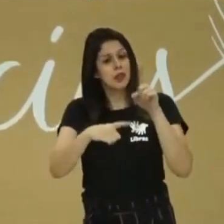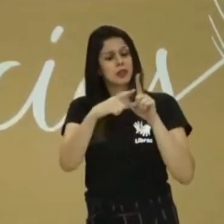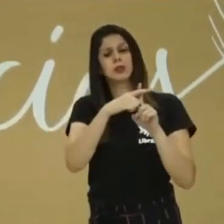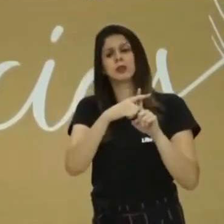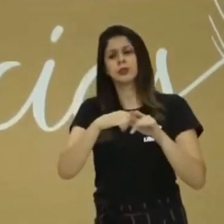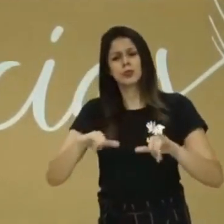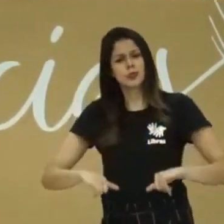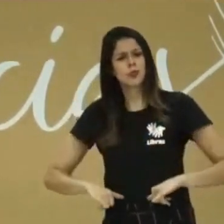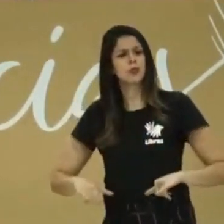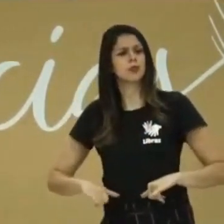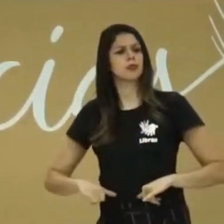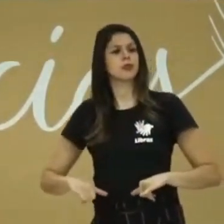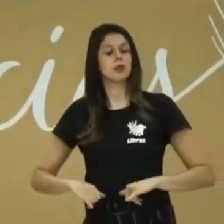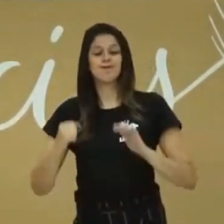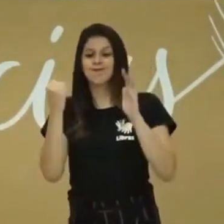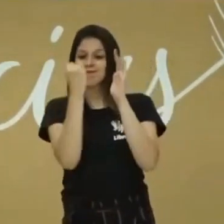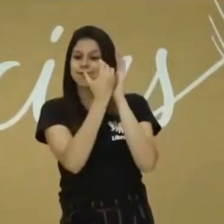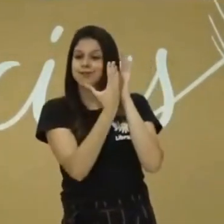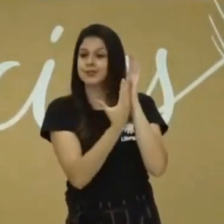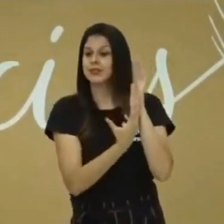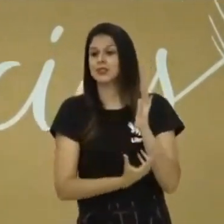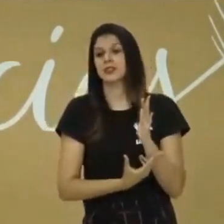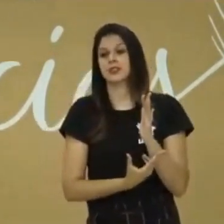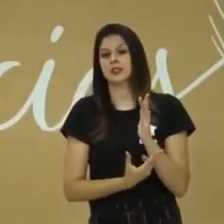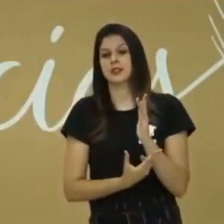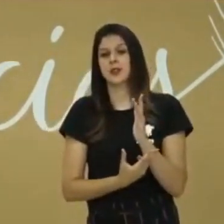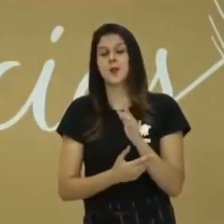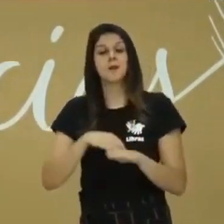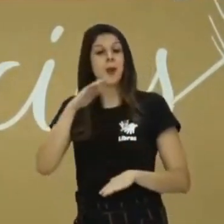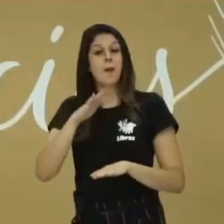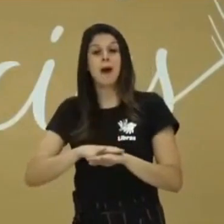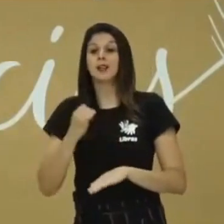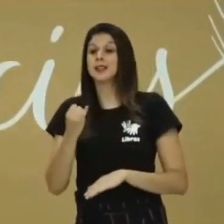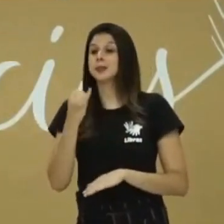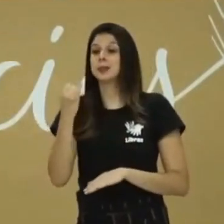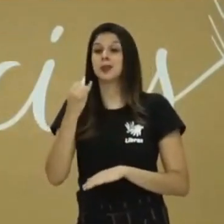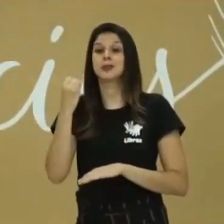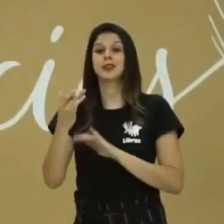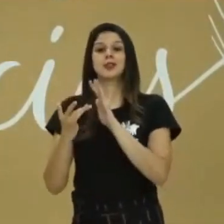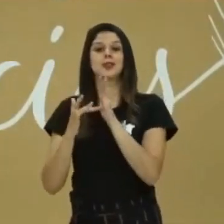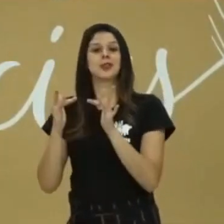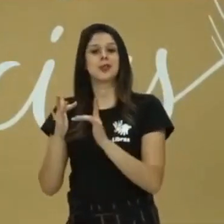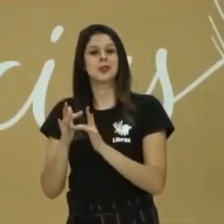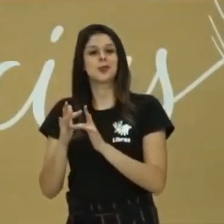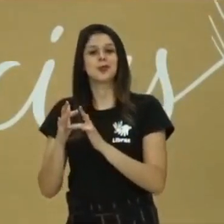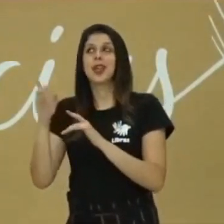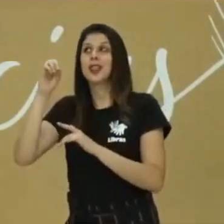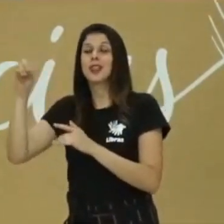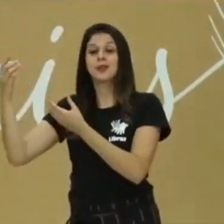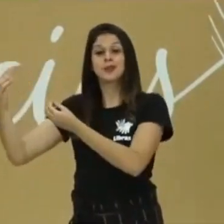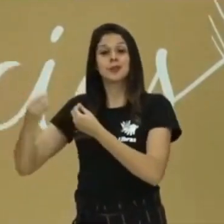caro Oi meu bem mais precioso do universo foi dado pela sua causa